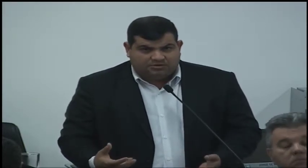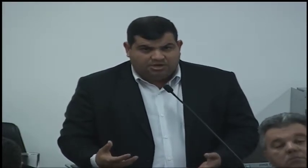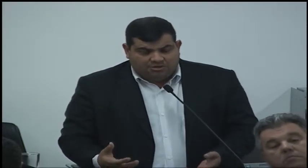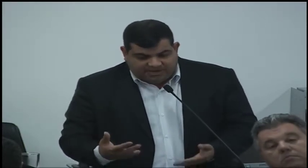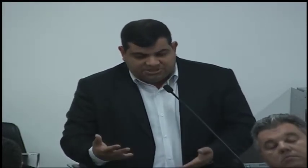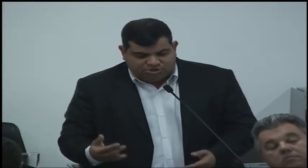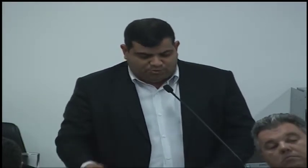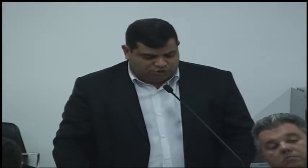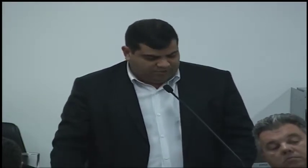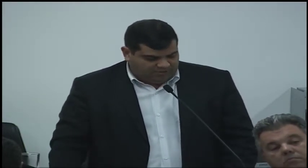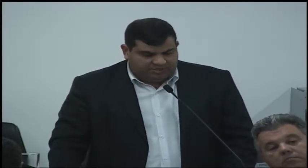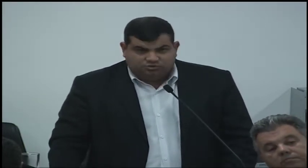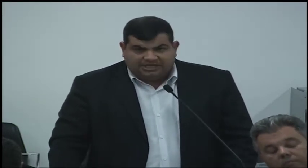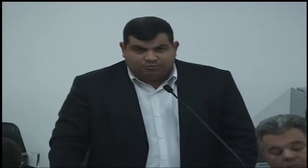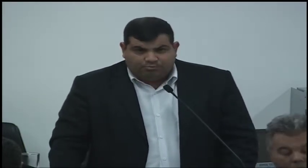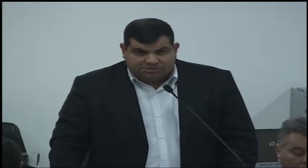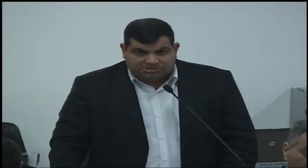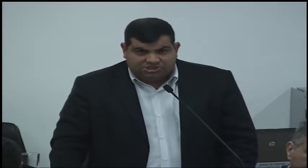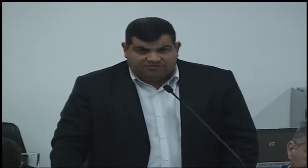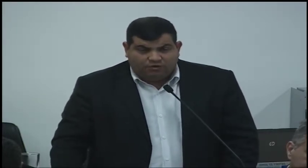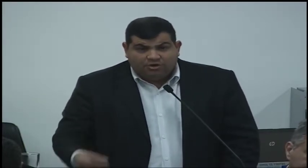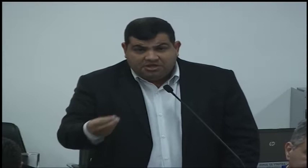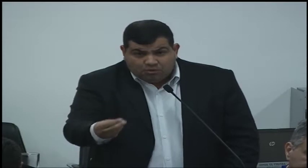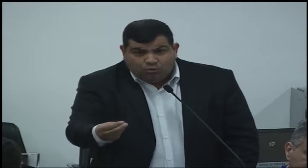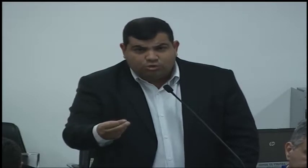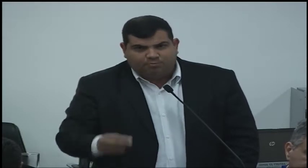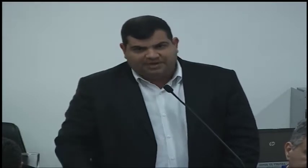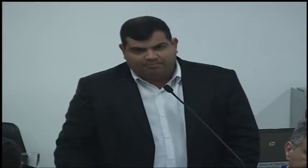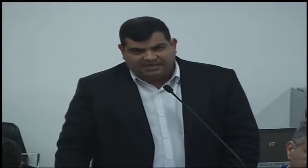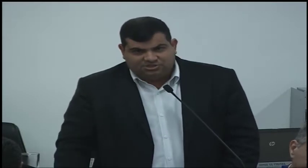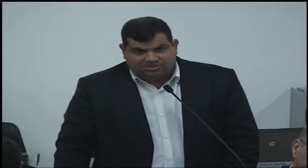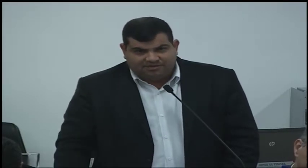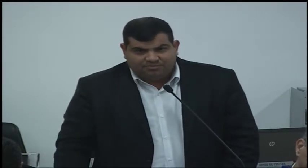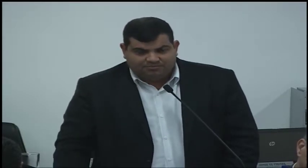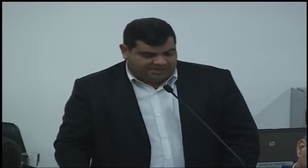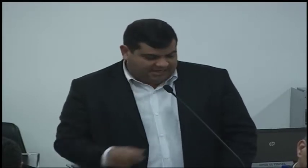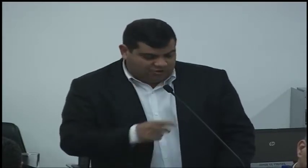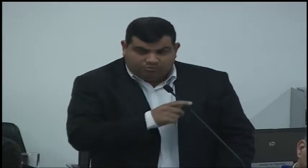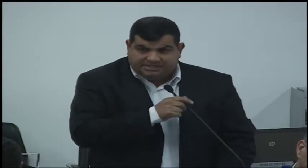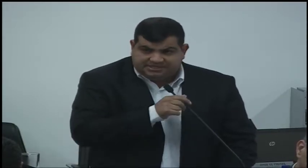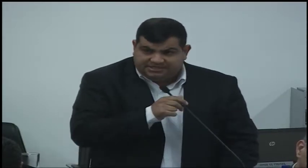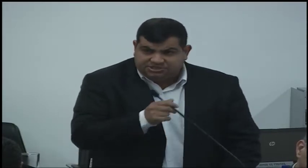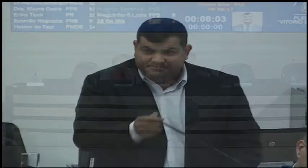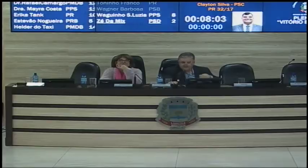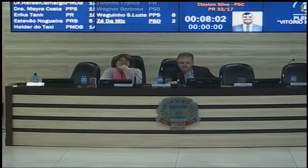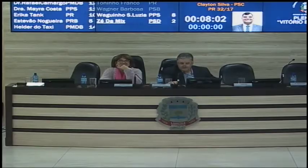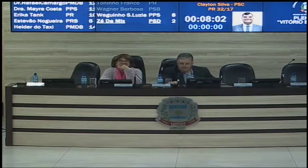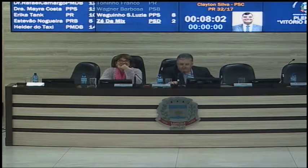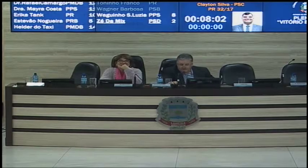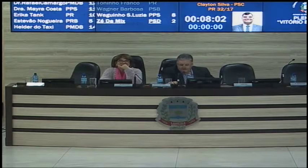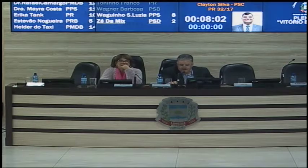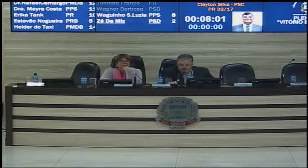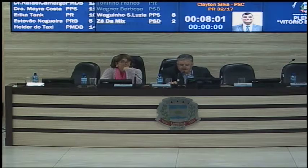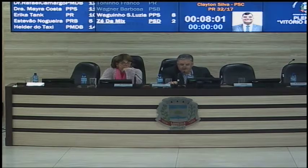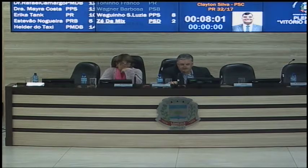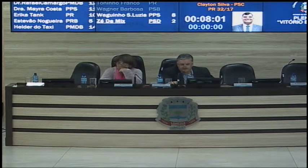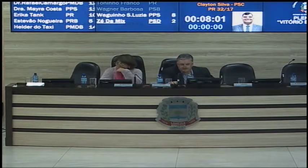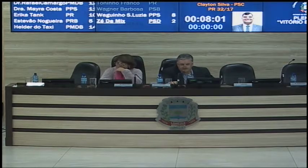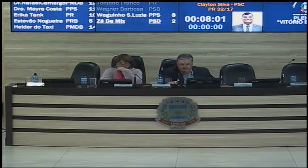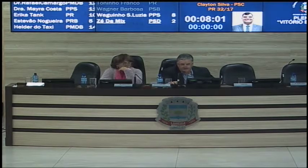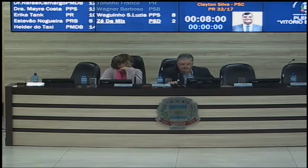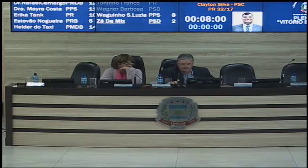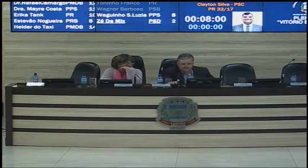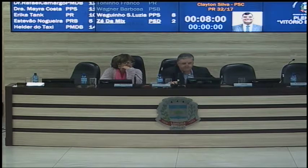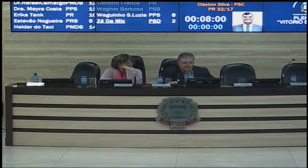para que a gente possa obter um resultado positivo em curto prazo de tempo obrigado o presidente ao falar a vereadora